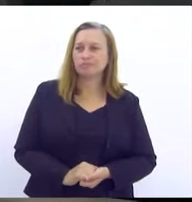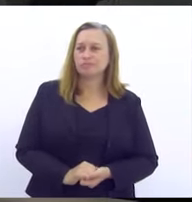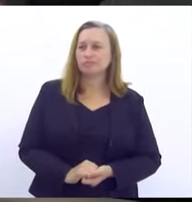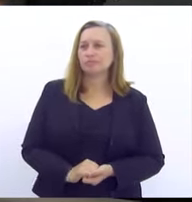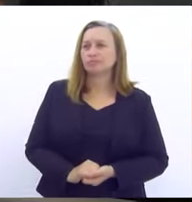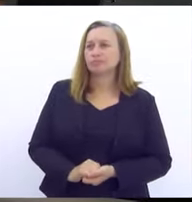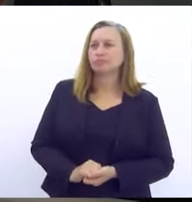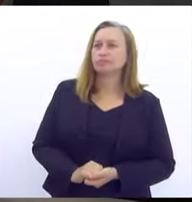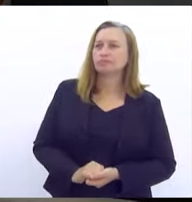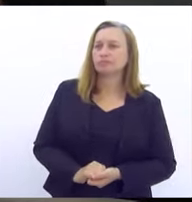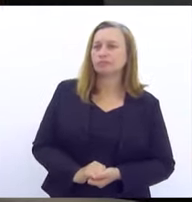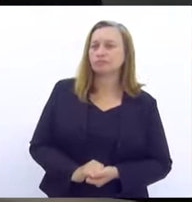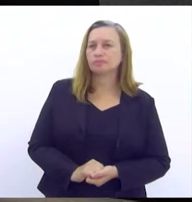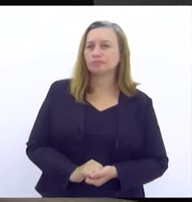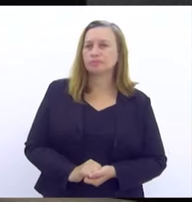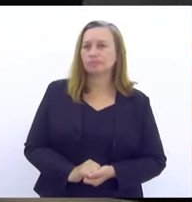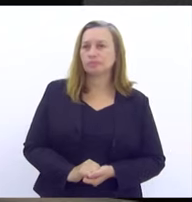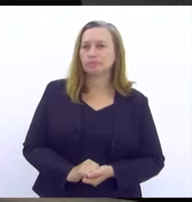Contrário.